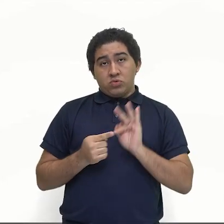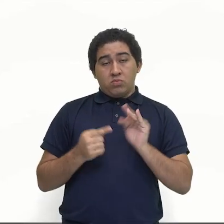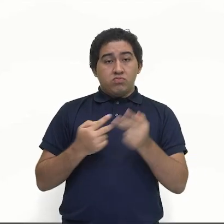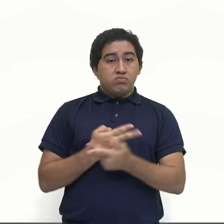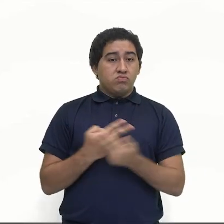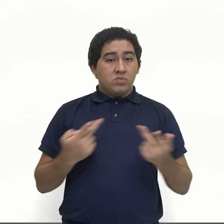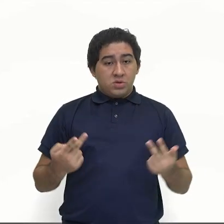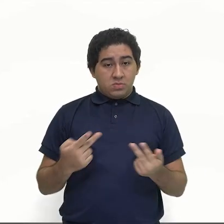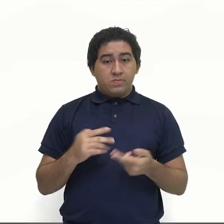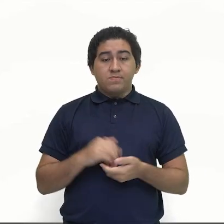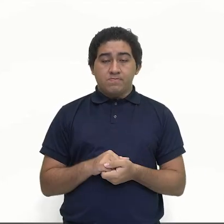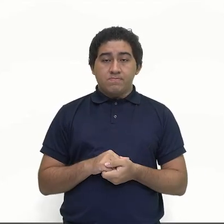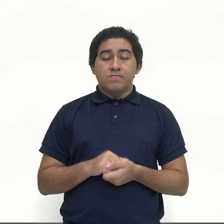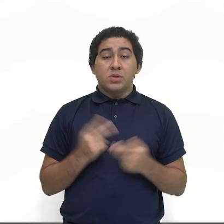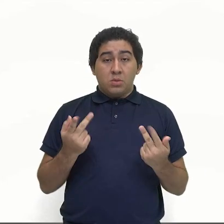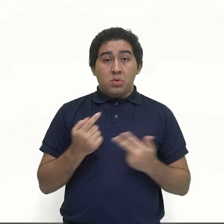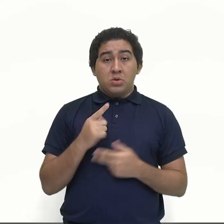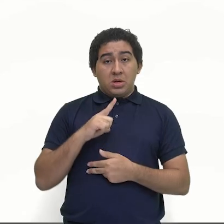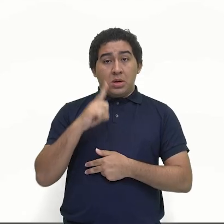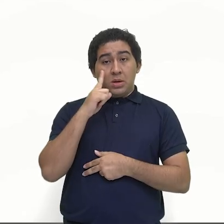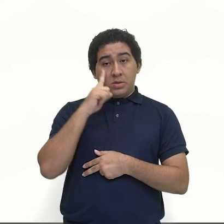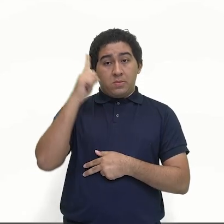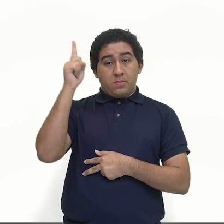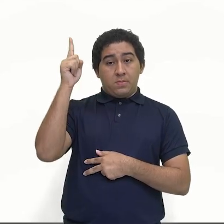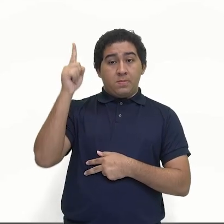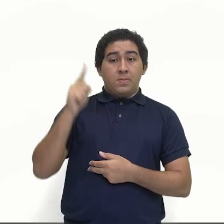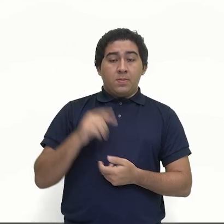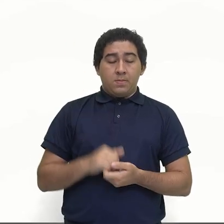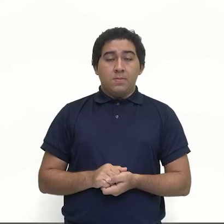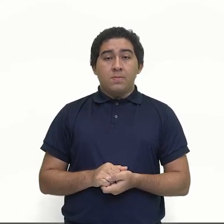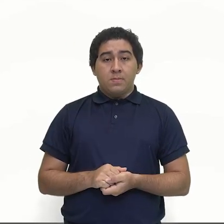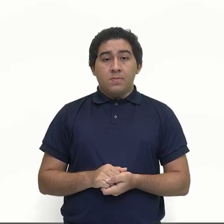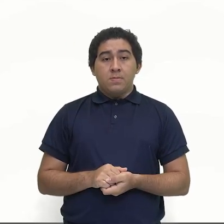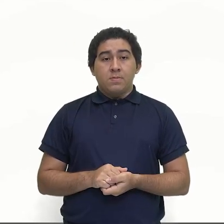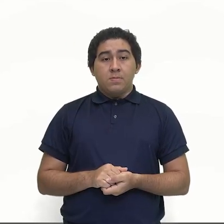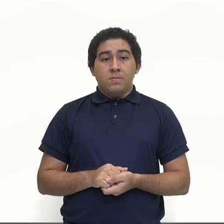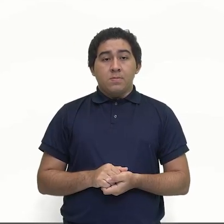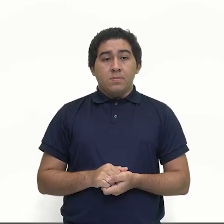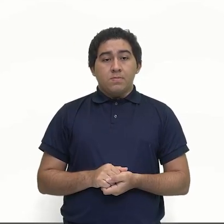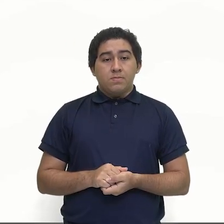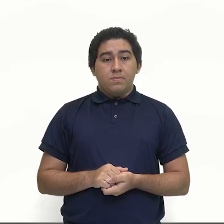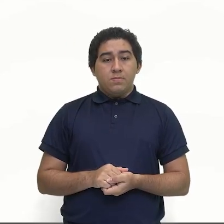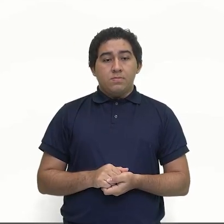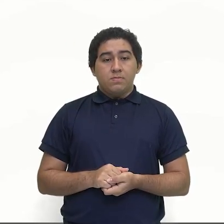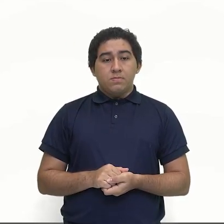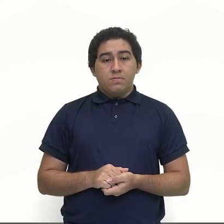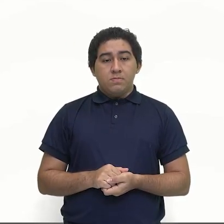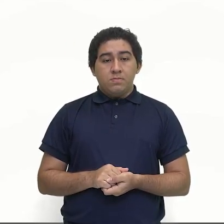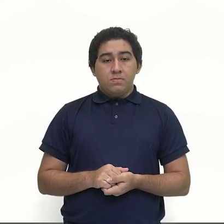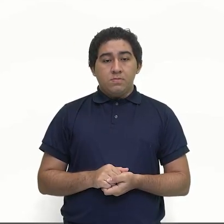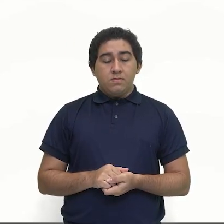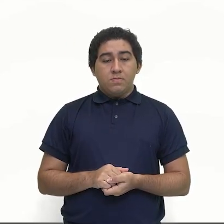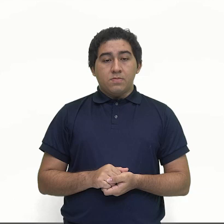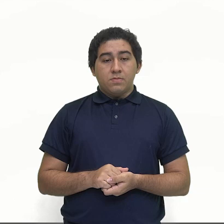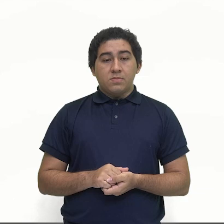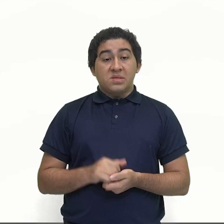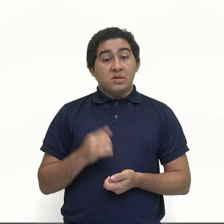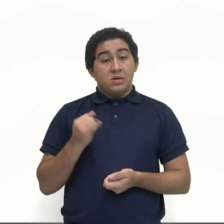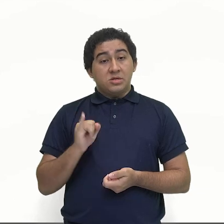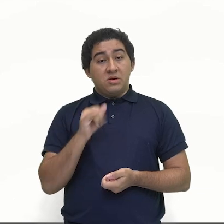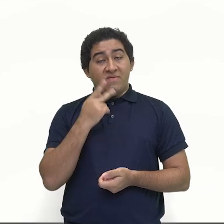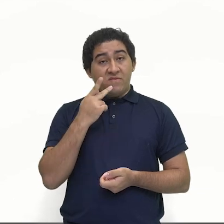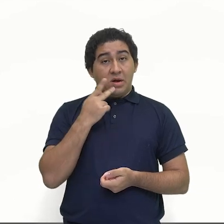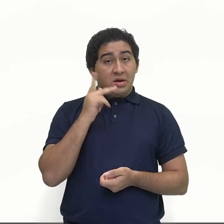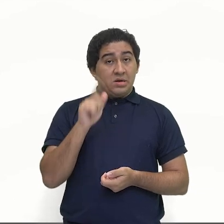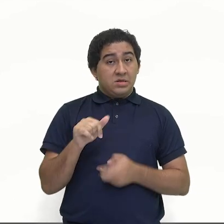como nós temos aí na imagem. Aí, voltando, né, quando se fala em eletrodinâmica, você tem, né,